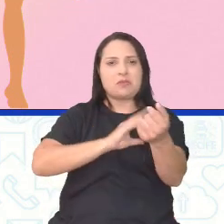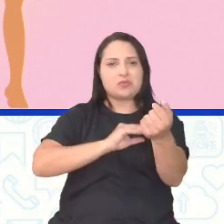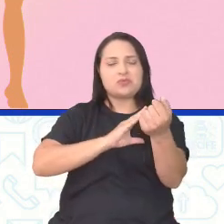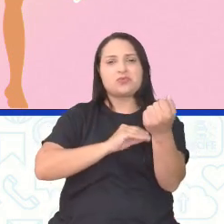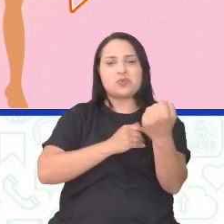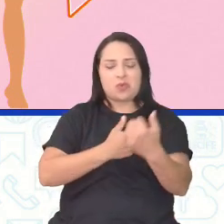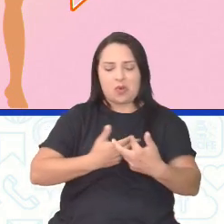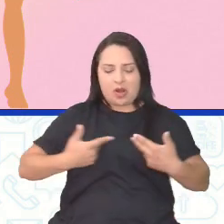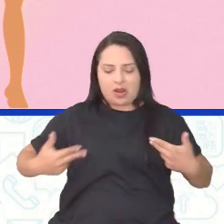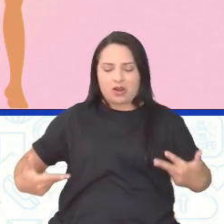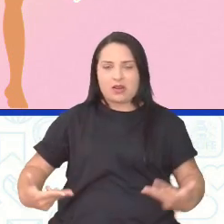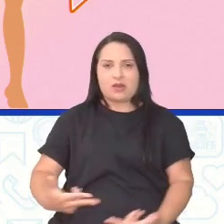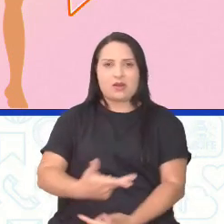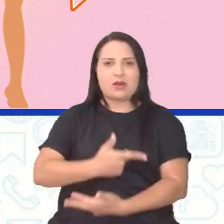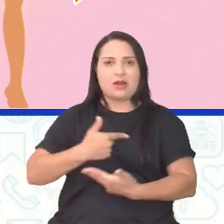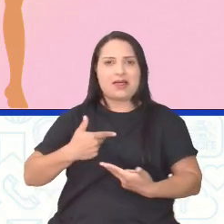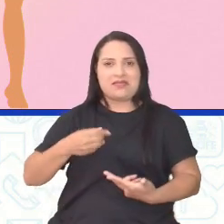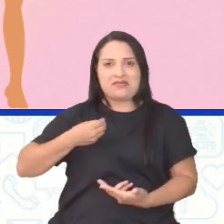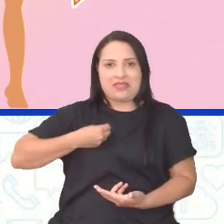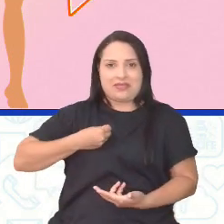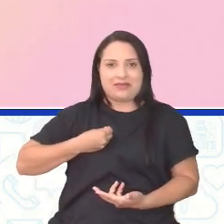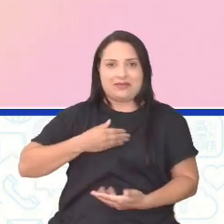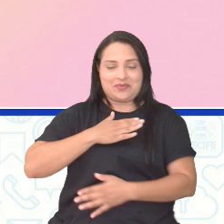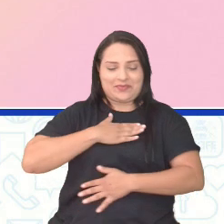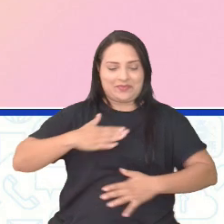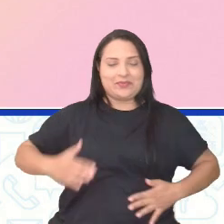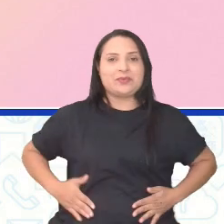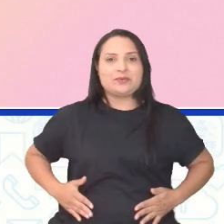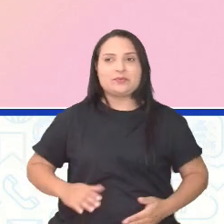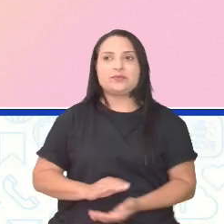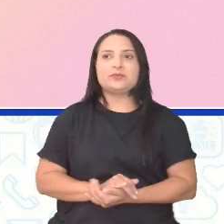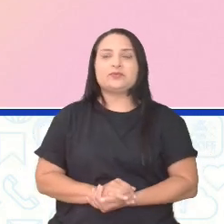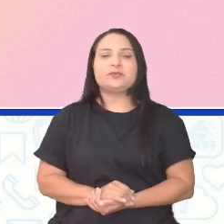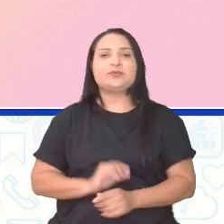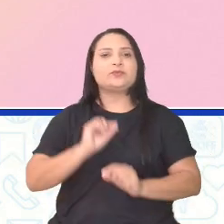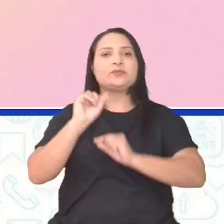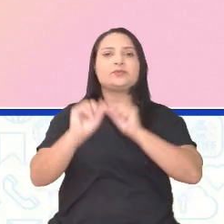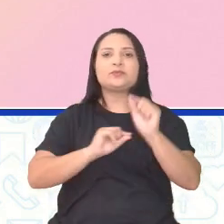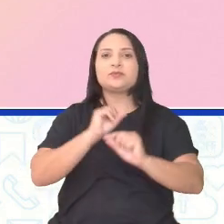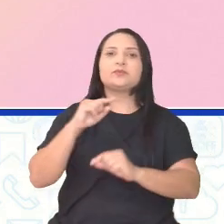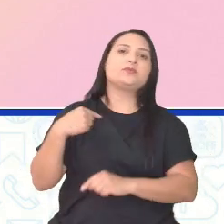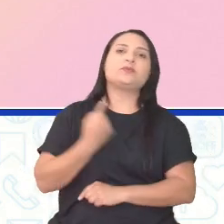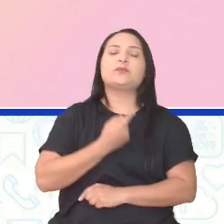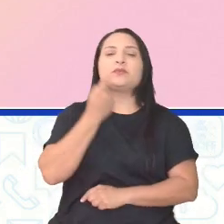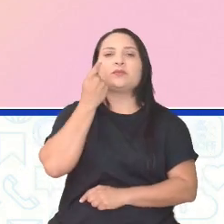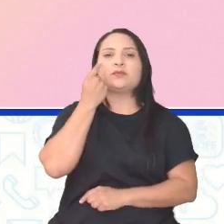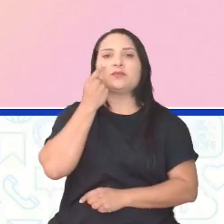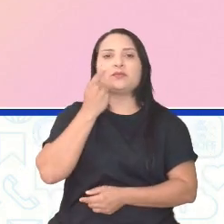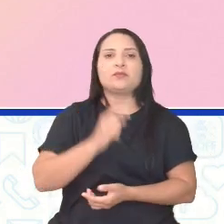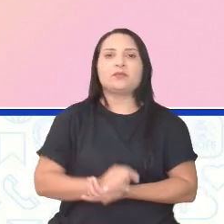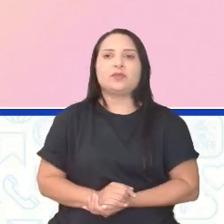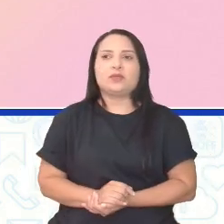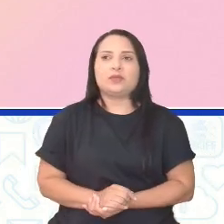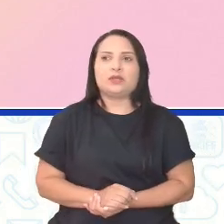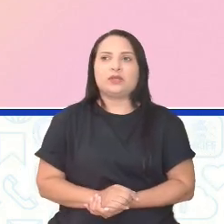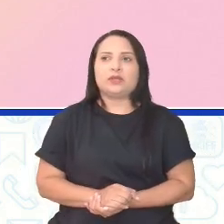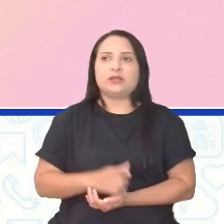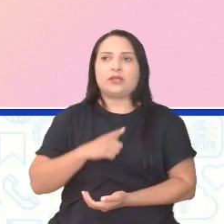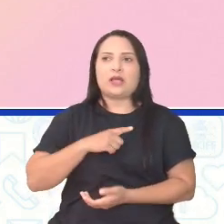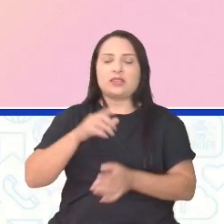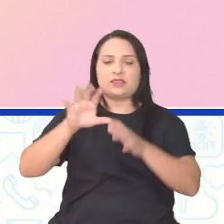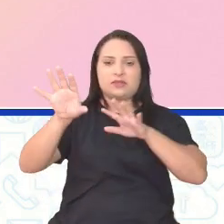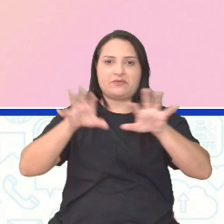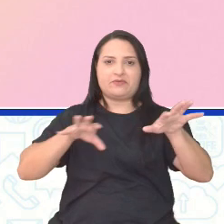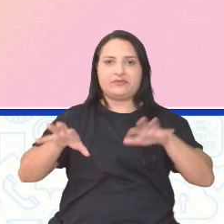funções vitais do nosso corpo. Ok? O que é que nós temos? Agora a gente vai falar na questão de divisão.